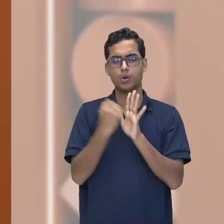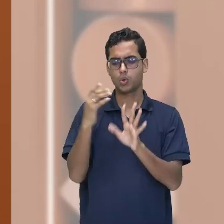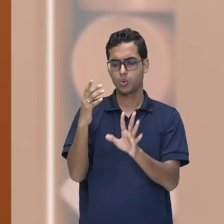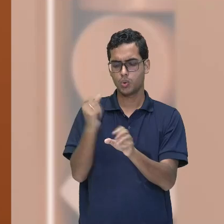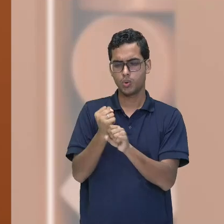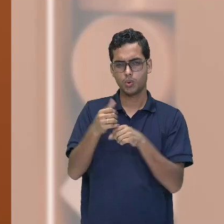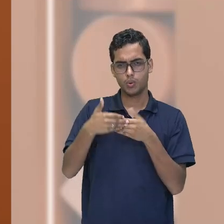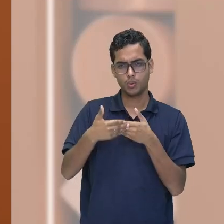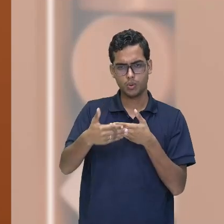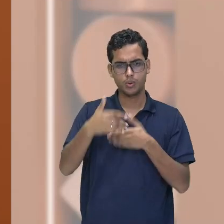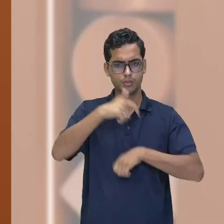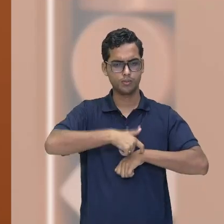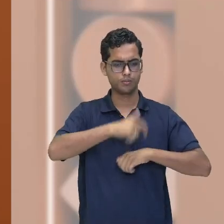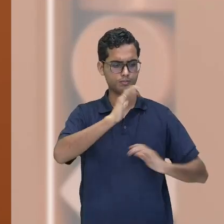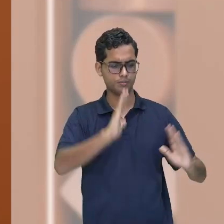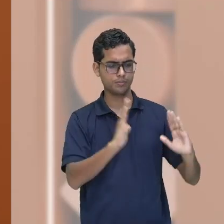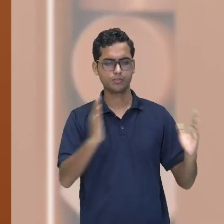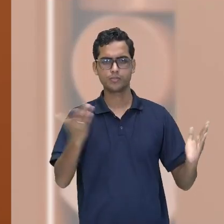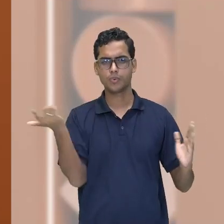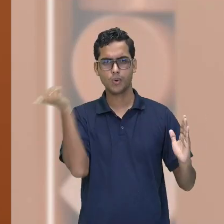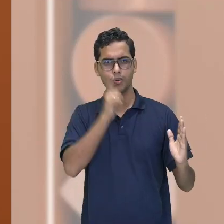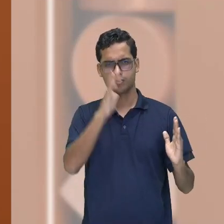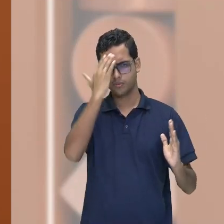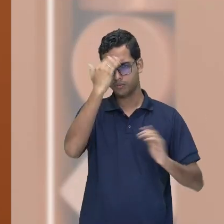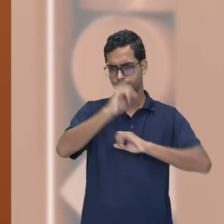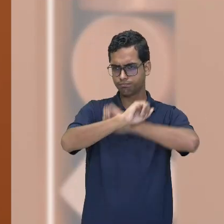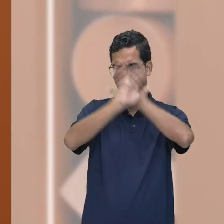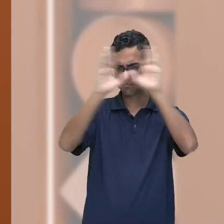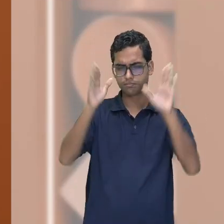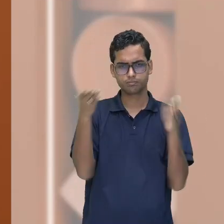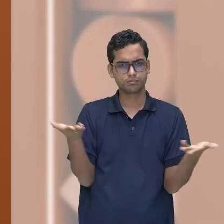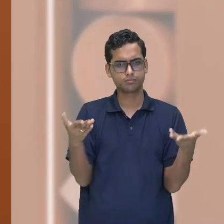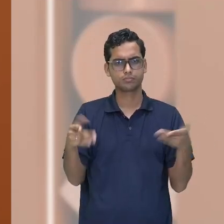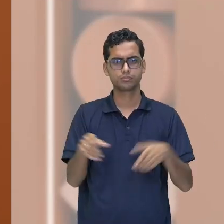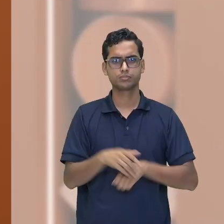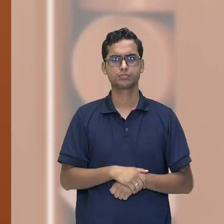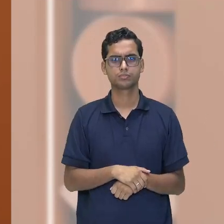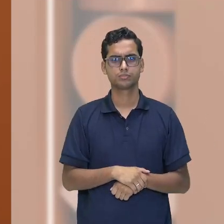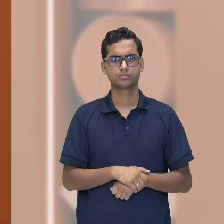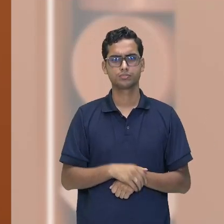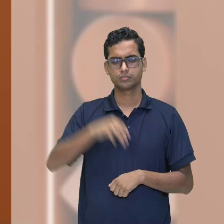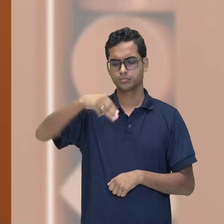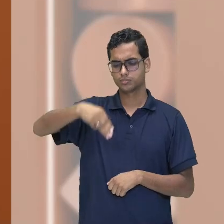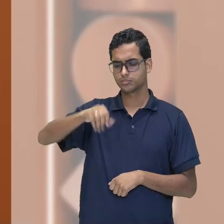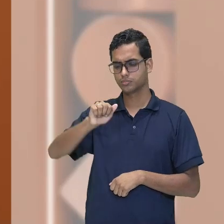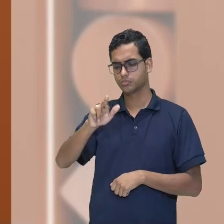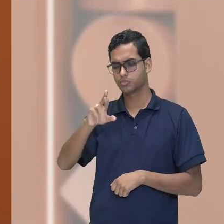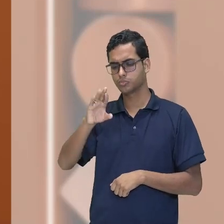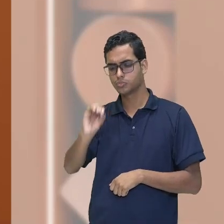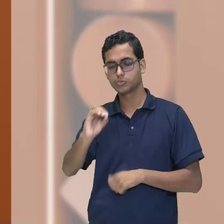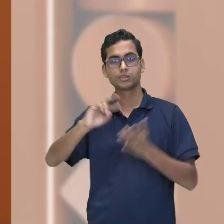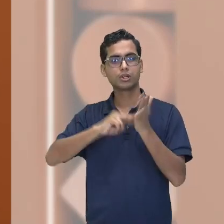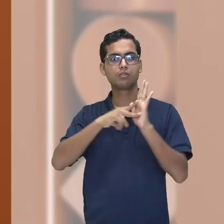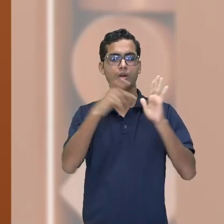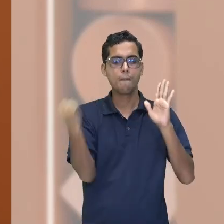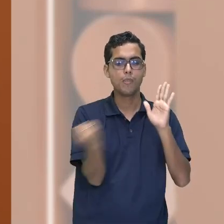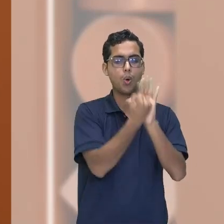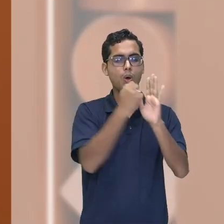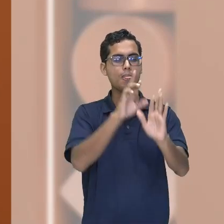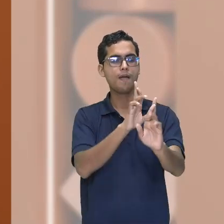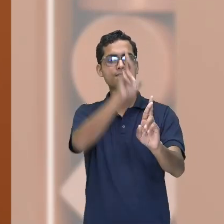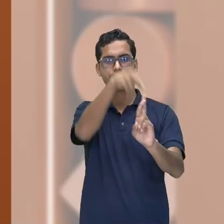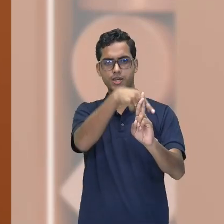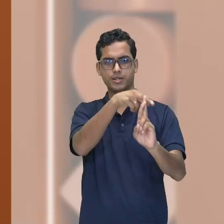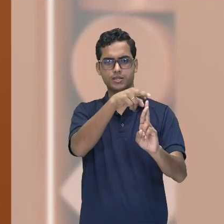para esse tempo. Ok? Quando nós falamos em marco, é a mesma coisa que marca, é o ponto de referência que você utiliza para